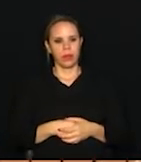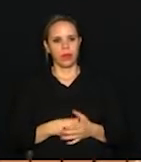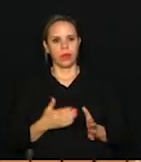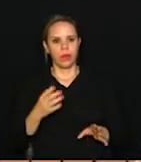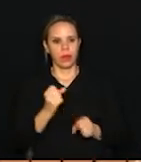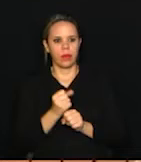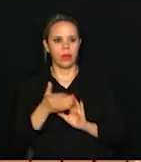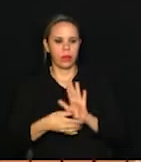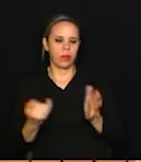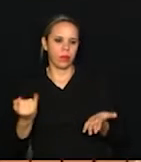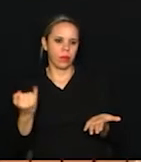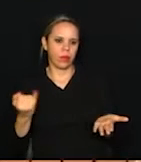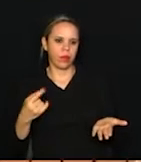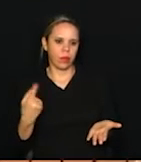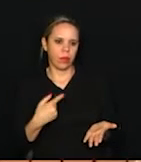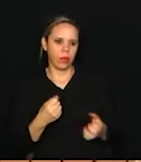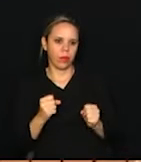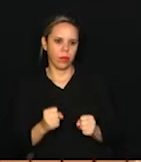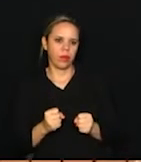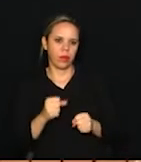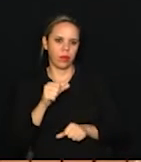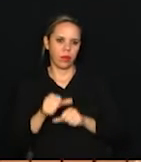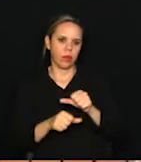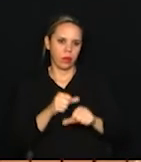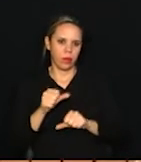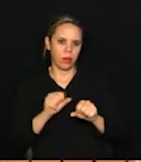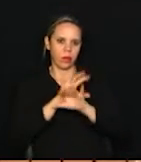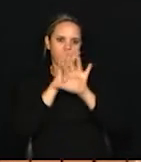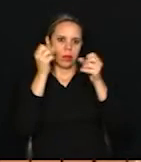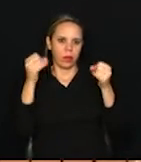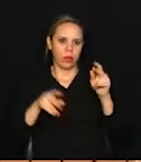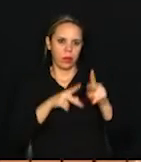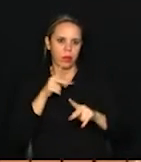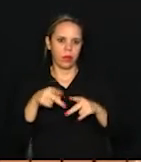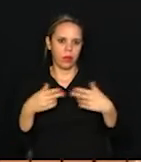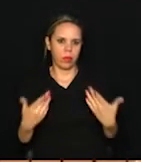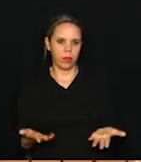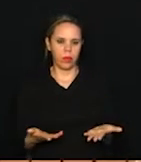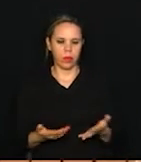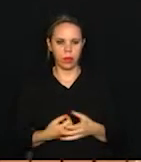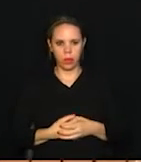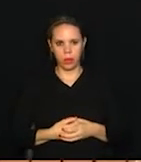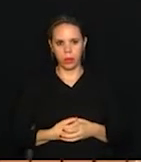aqui é importante para que a gente possa desmistificar isso e esclarecer para a população